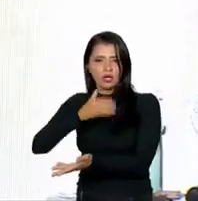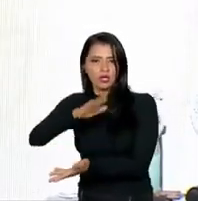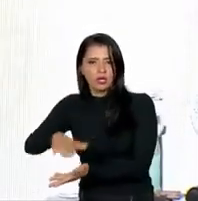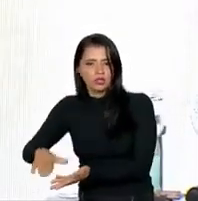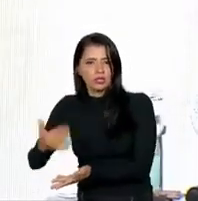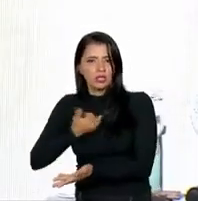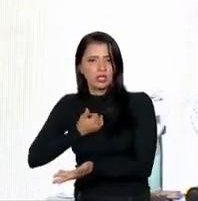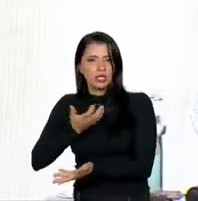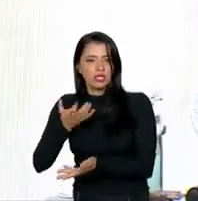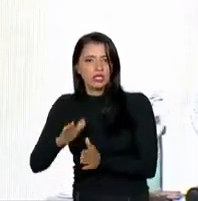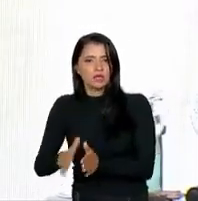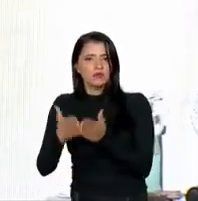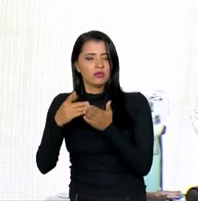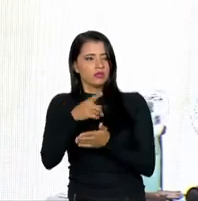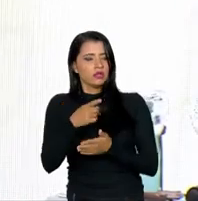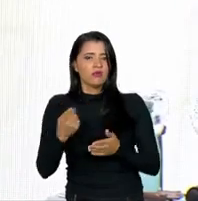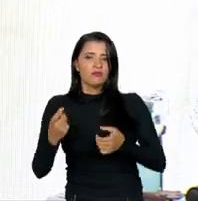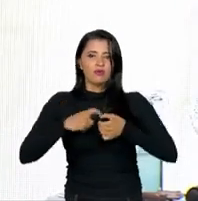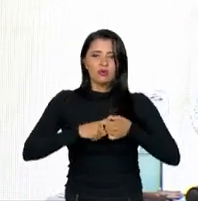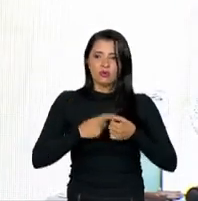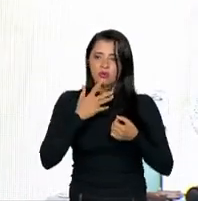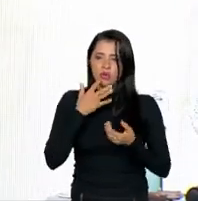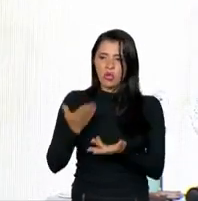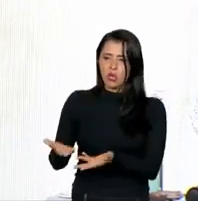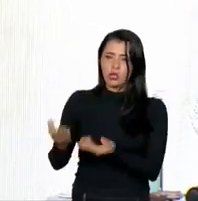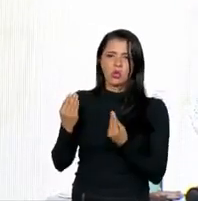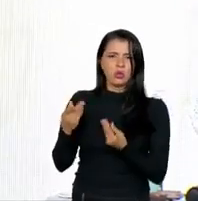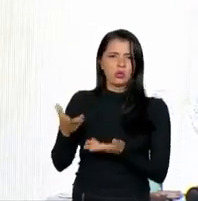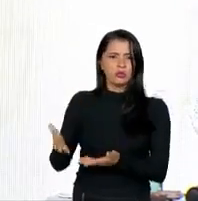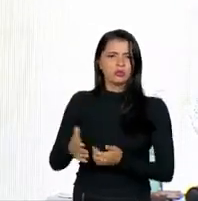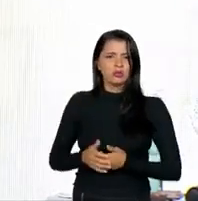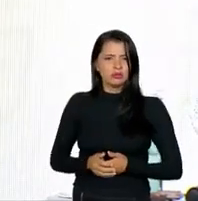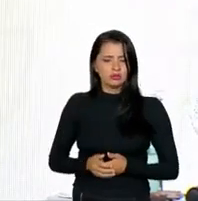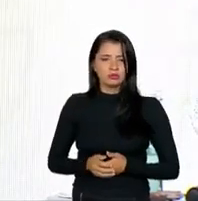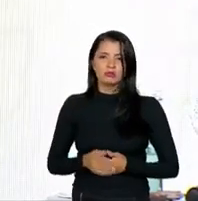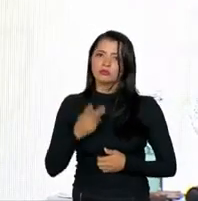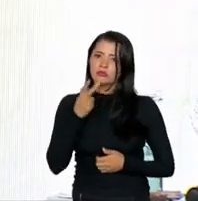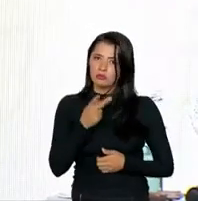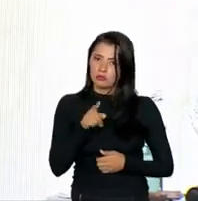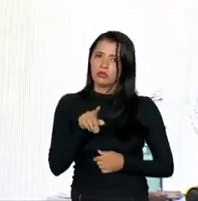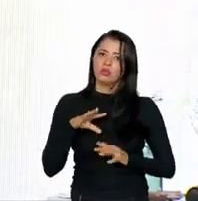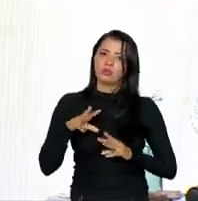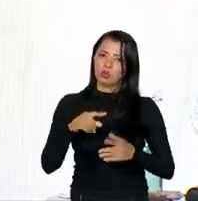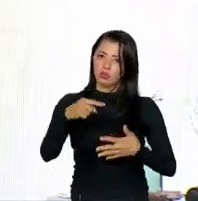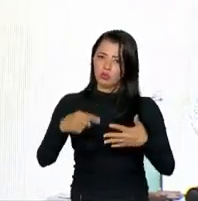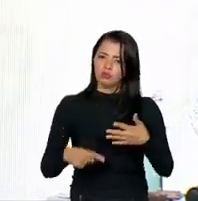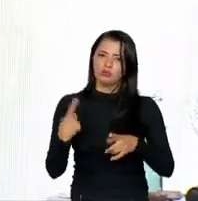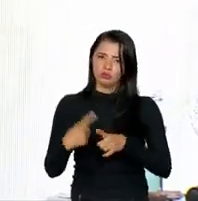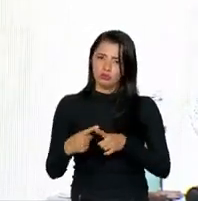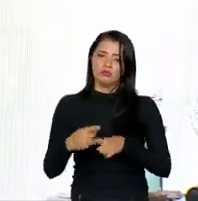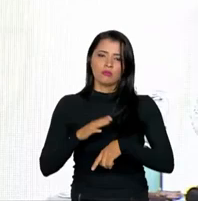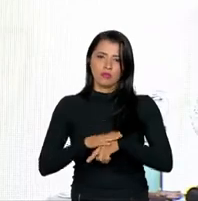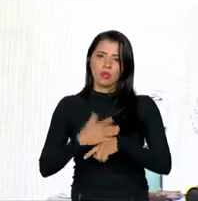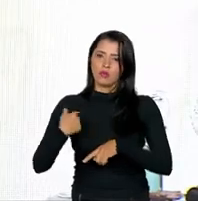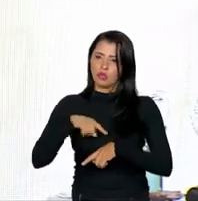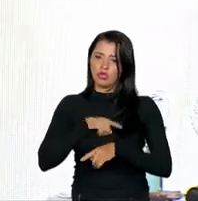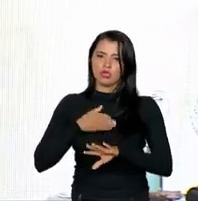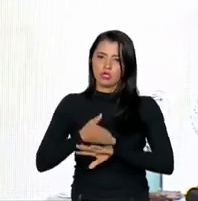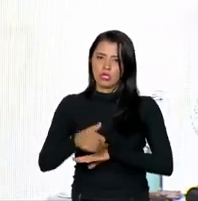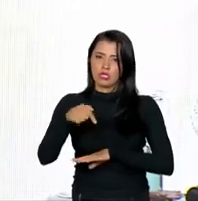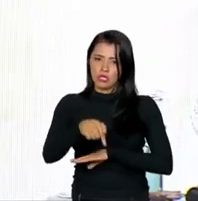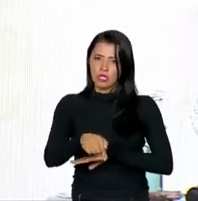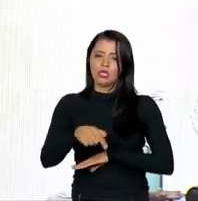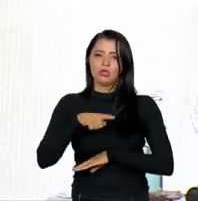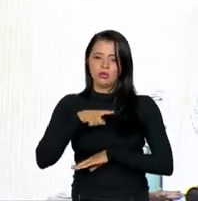volta comentando sobre isso. Eu estou dizendo tudo isso porque, ao mesmo tempo que a gente está nesse lugar e